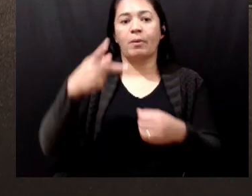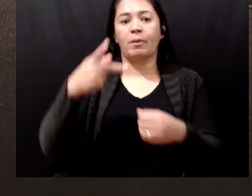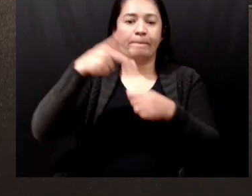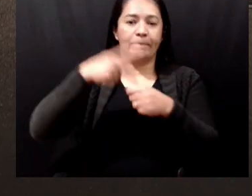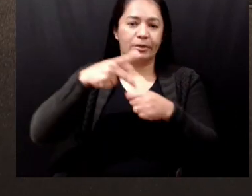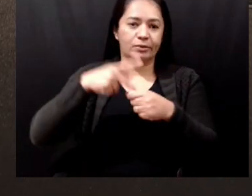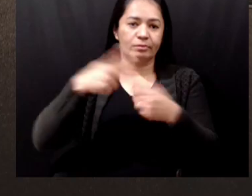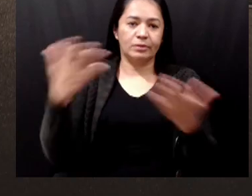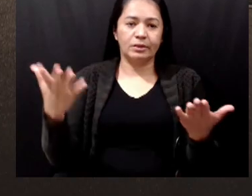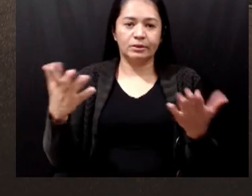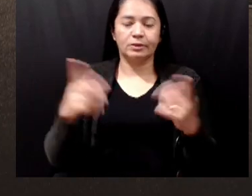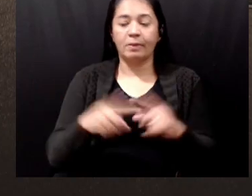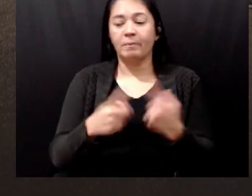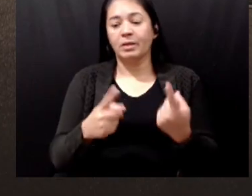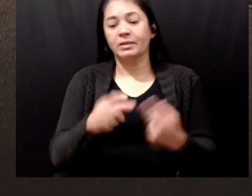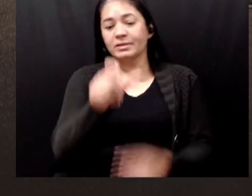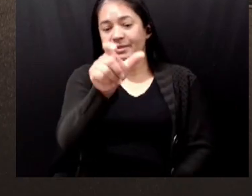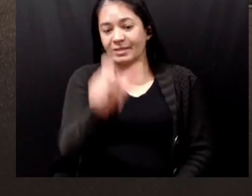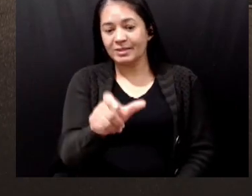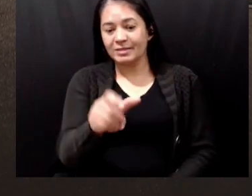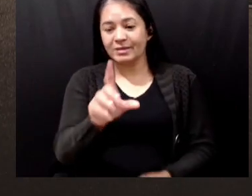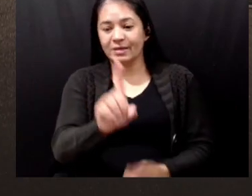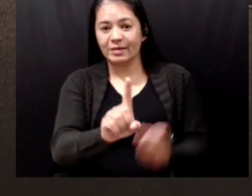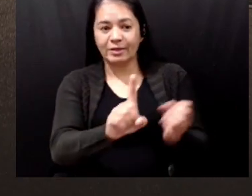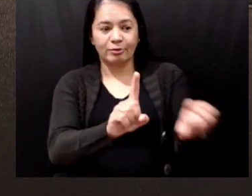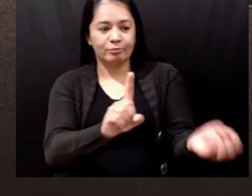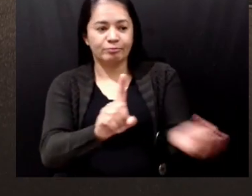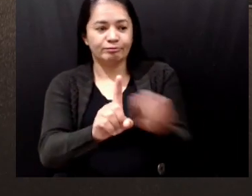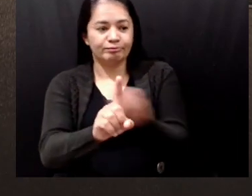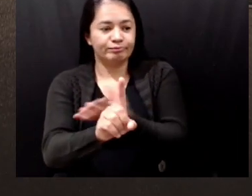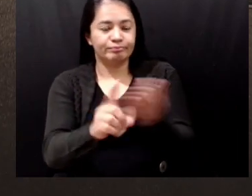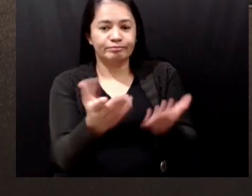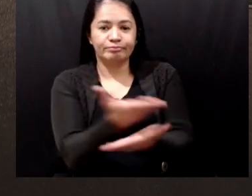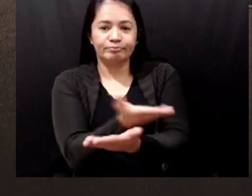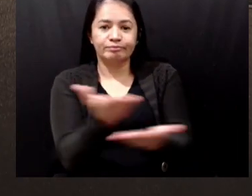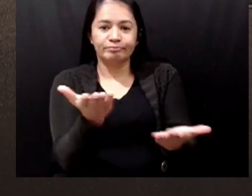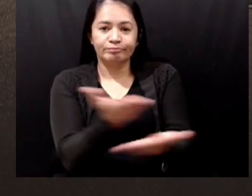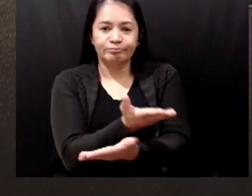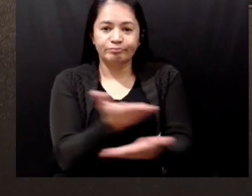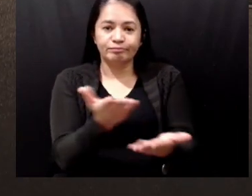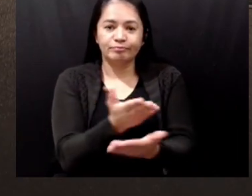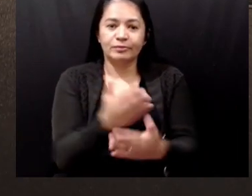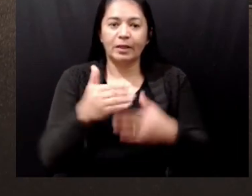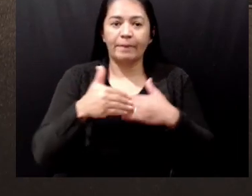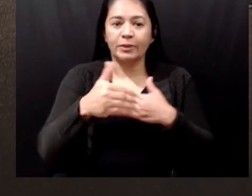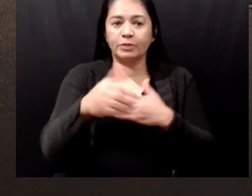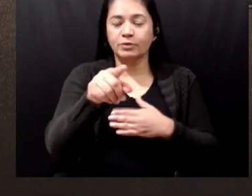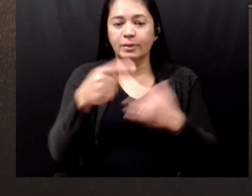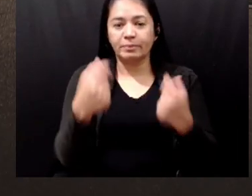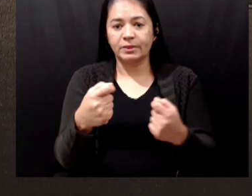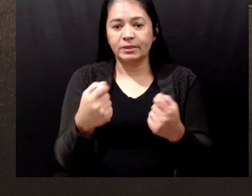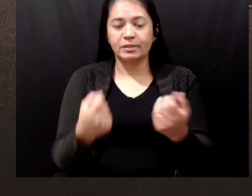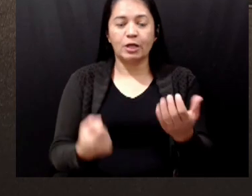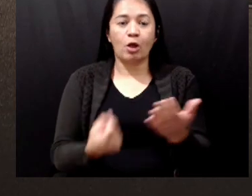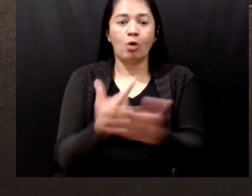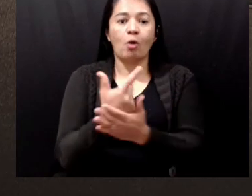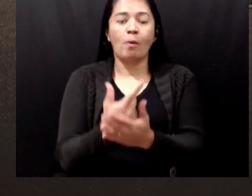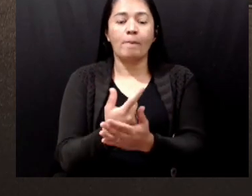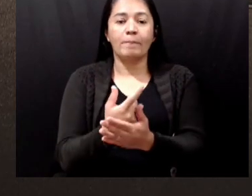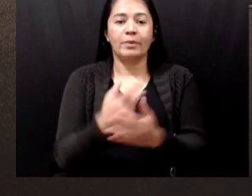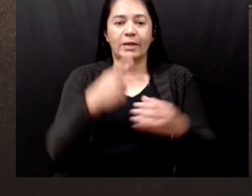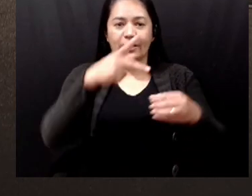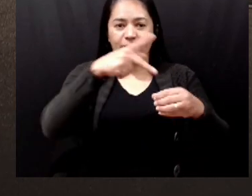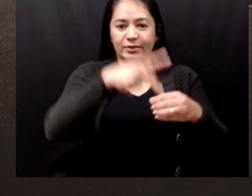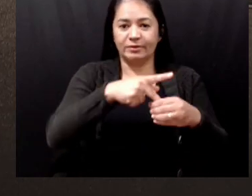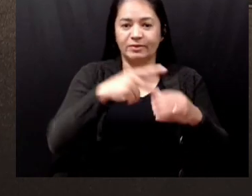corretora X intermediando essa ligação. Então, a partir do momento que você precisa comprar uma ação da Petrobras, você não consegue mandar uma mensagem direto para a